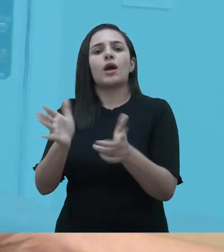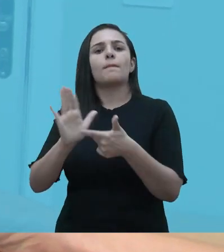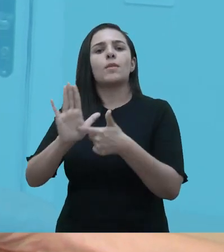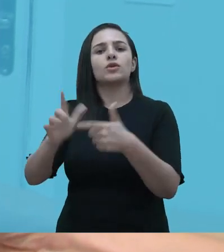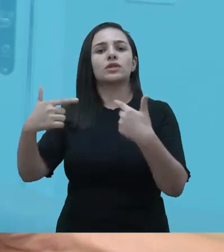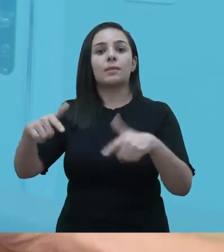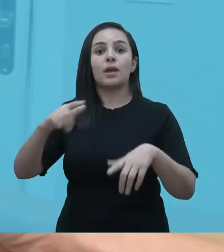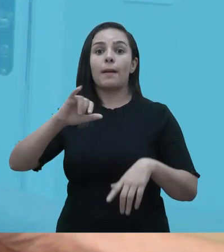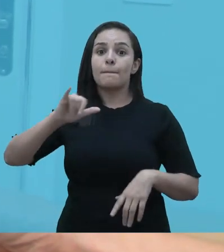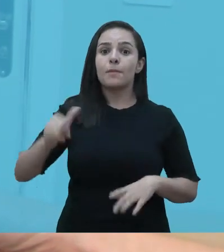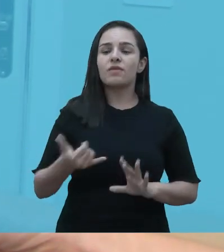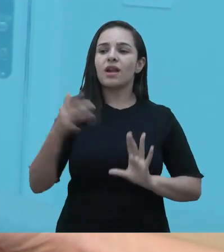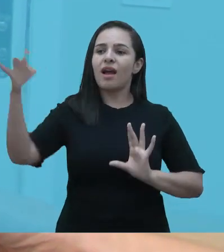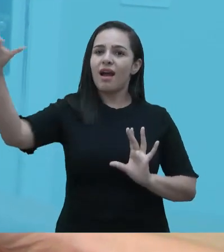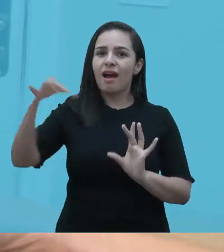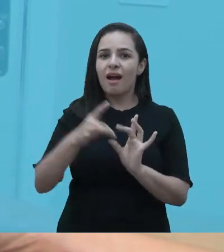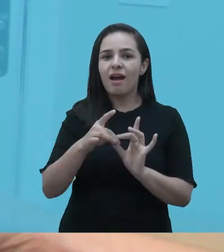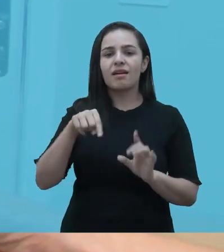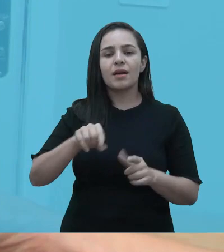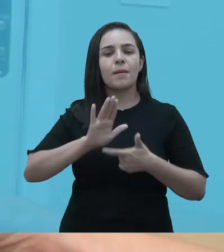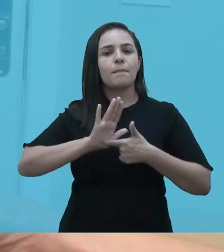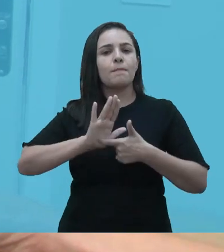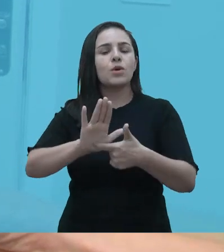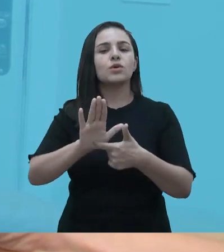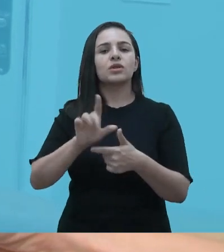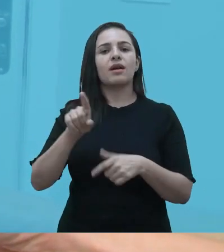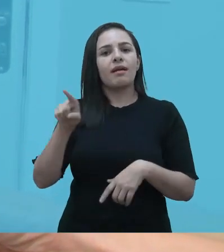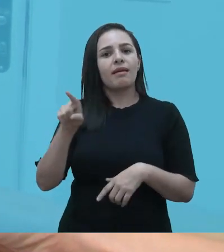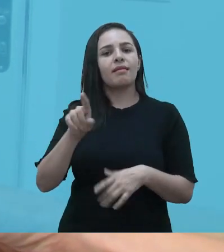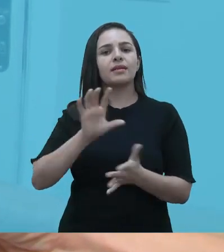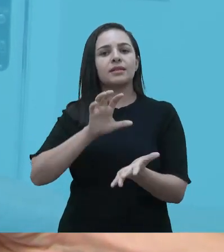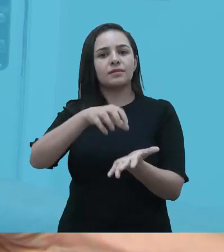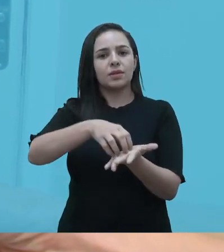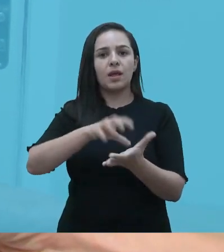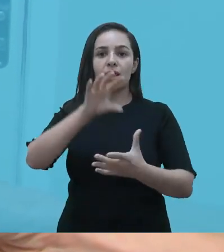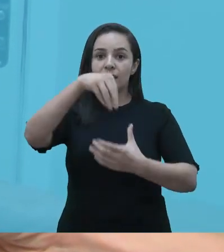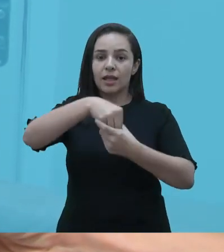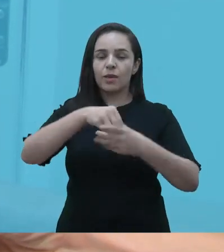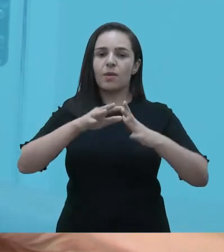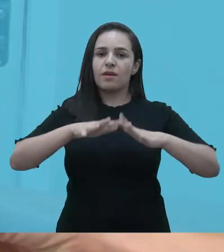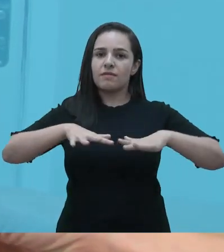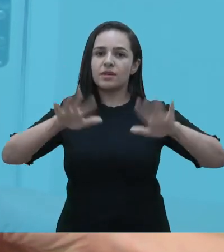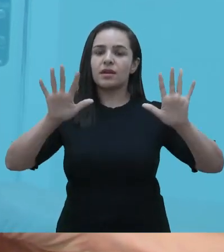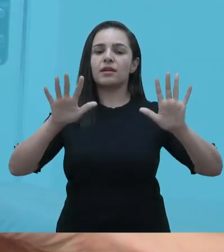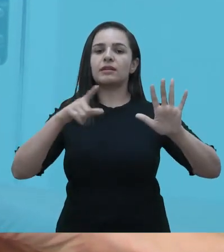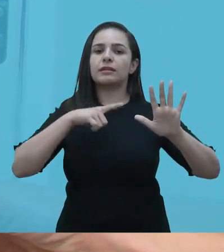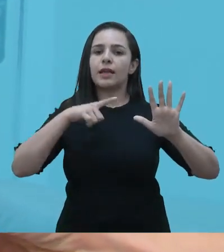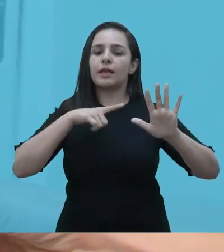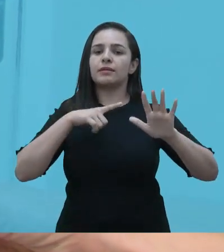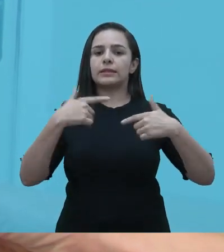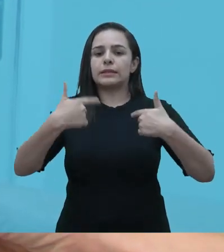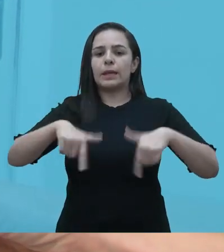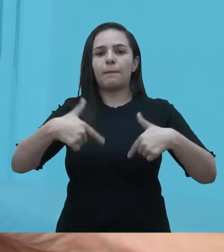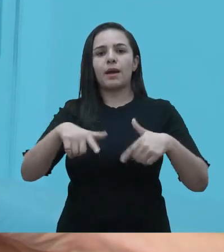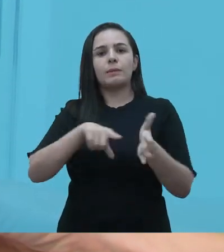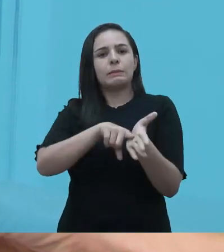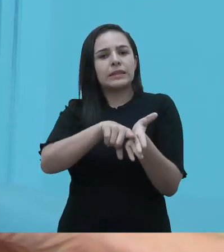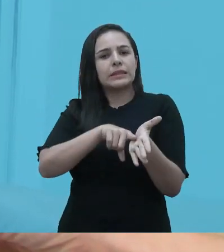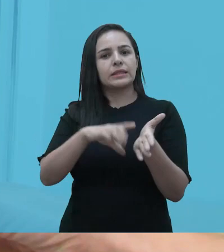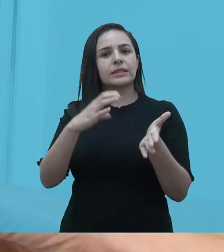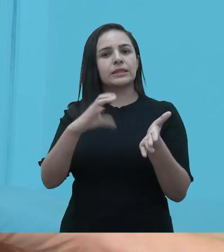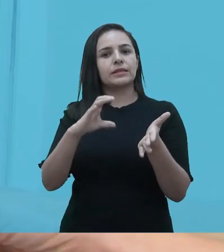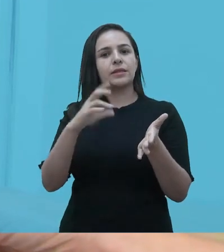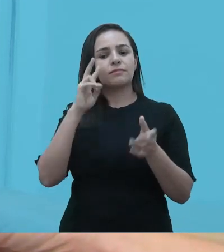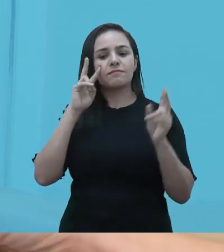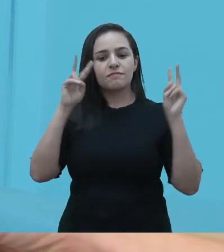fora da universidade então esse momento é o momento de trazer esse servidor para a instituição para ele poder ter o trabalho dele